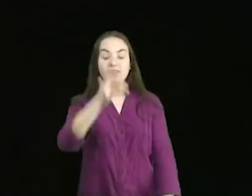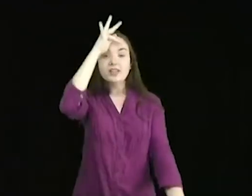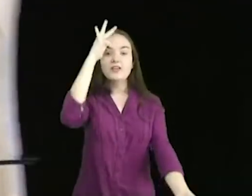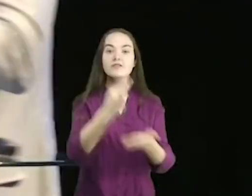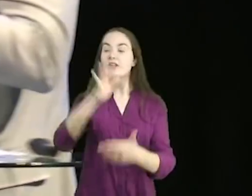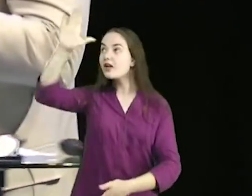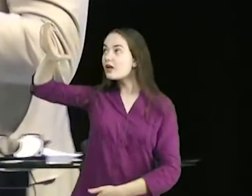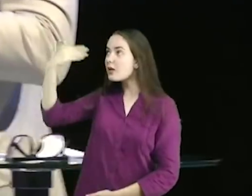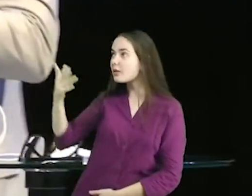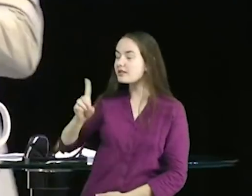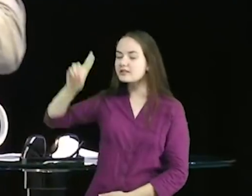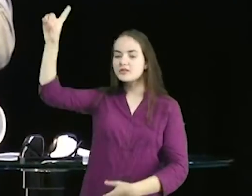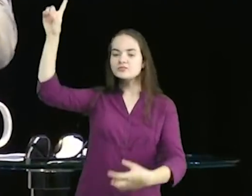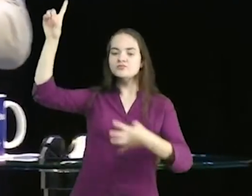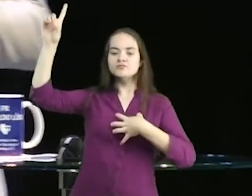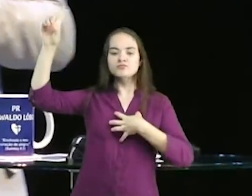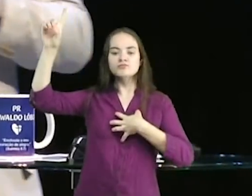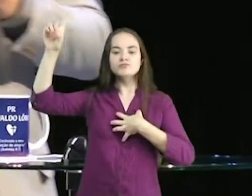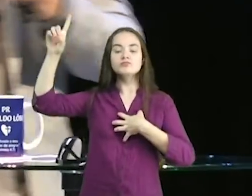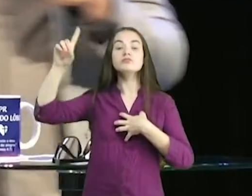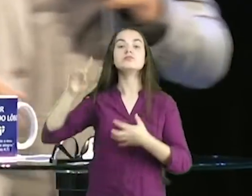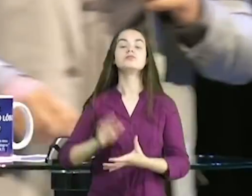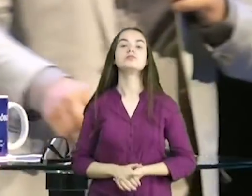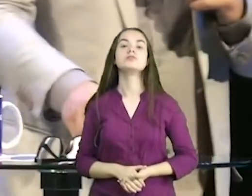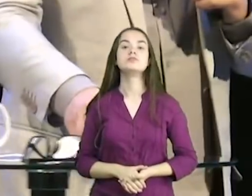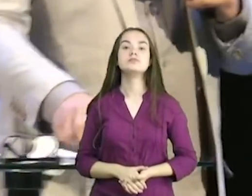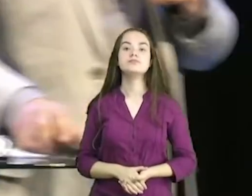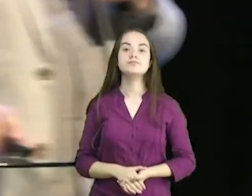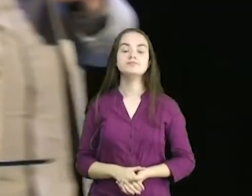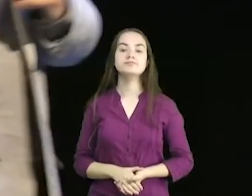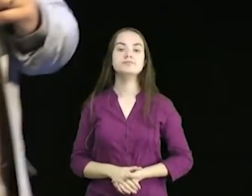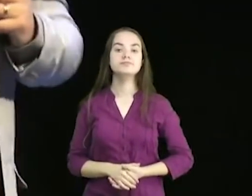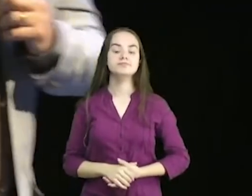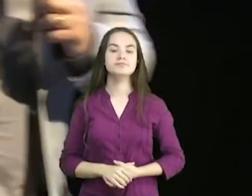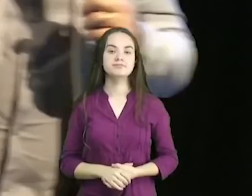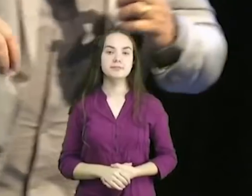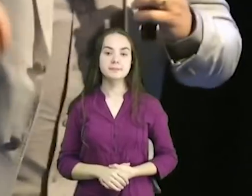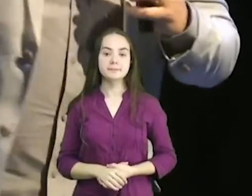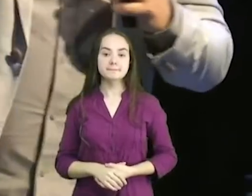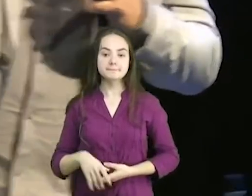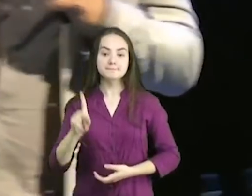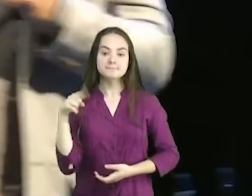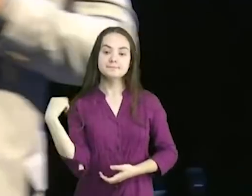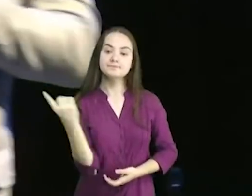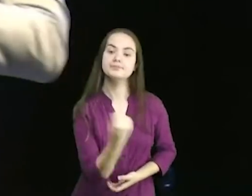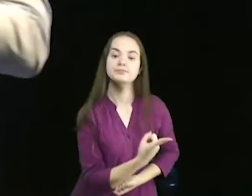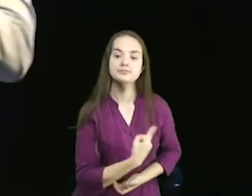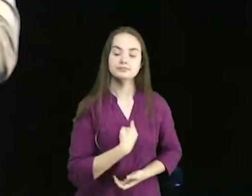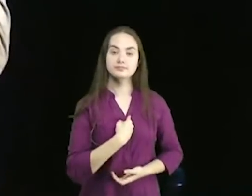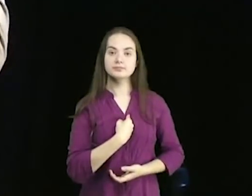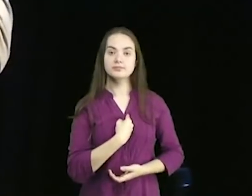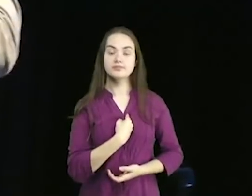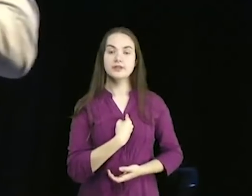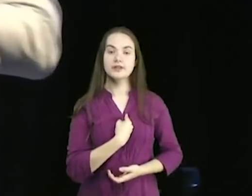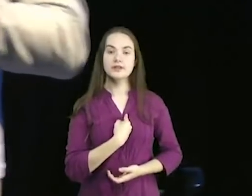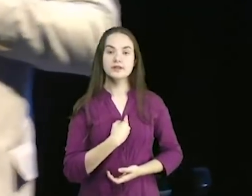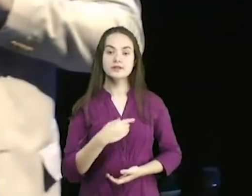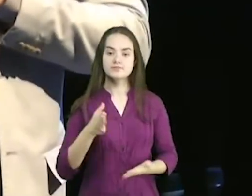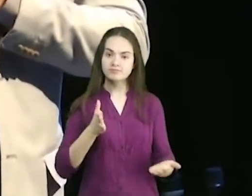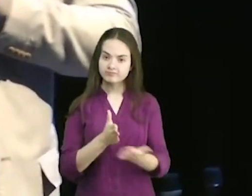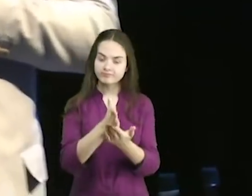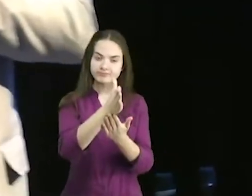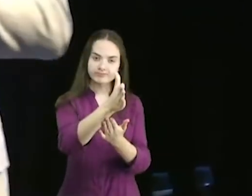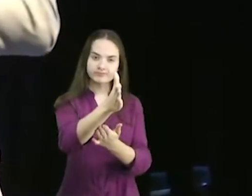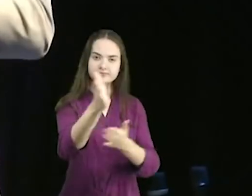honra a Deus de tal maneira que Deus responde com o quê? Com poder. A gente caminha até, se